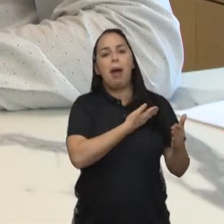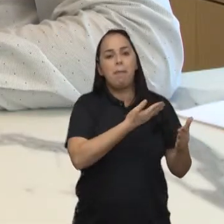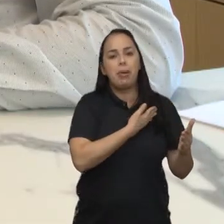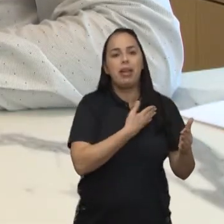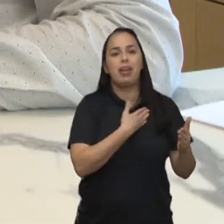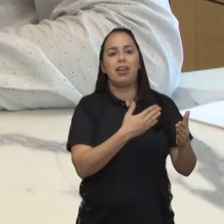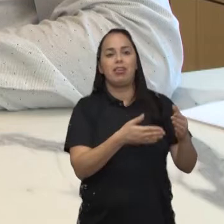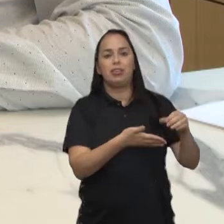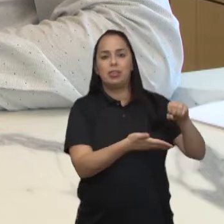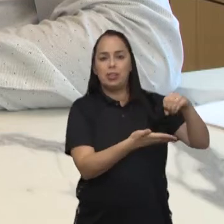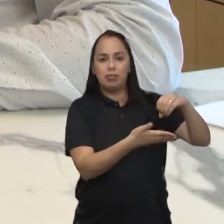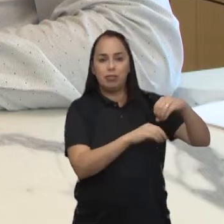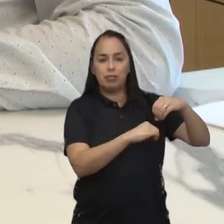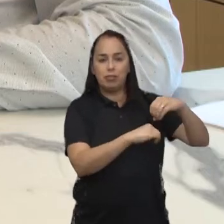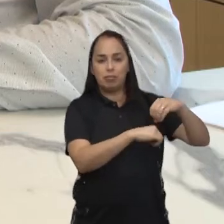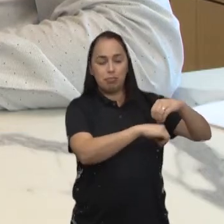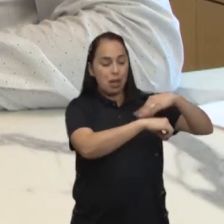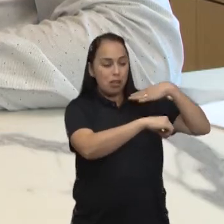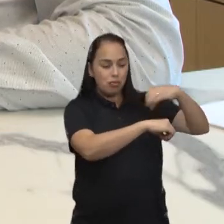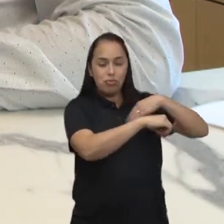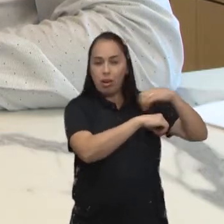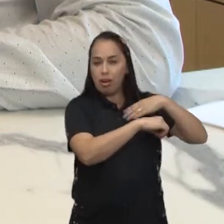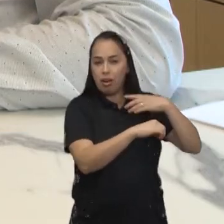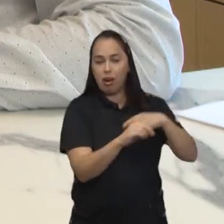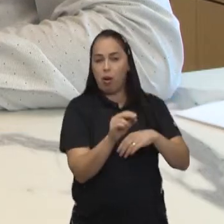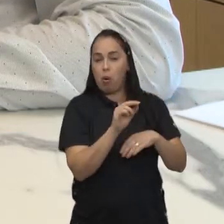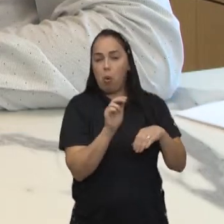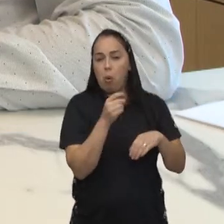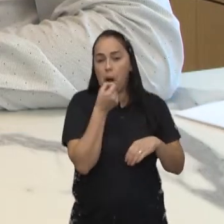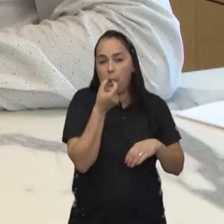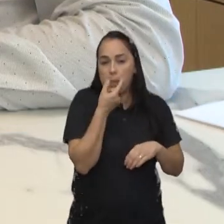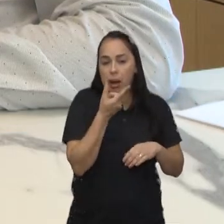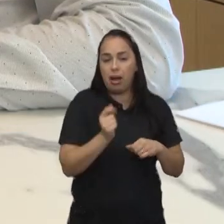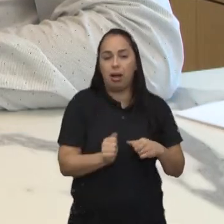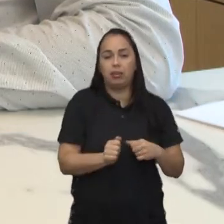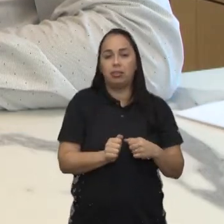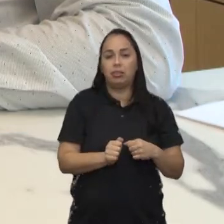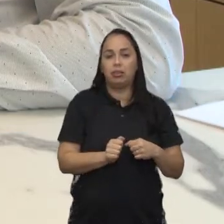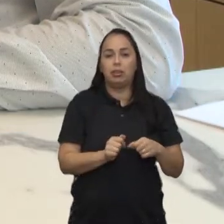do vizinho do parente de alguém próximo a